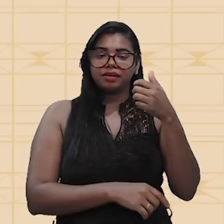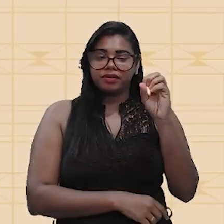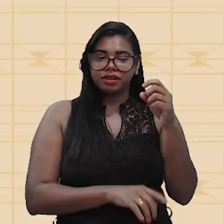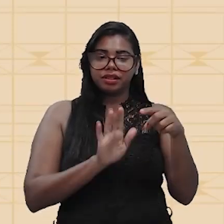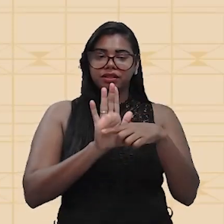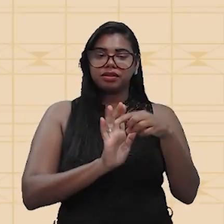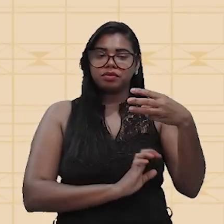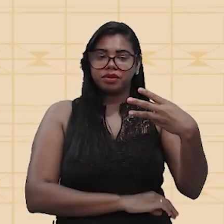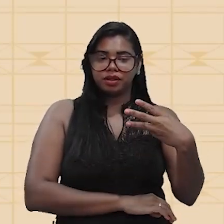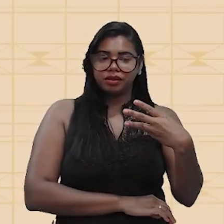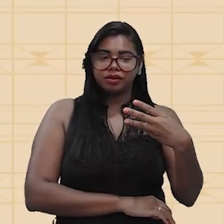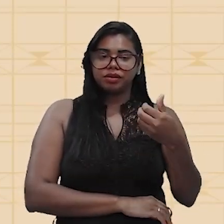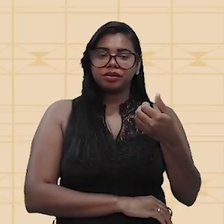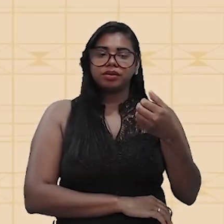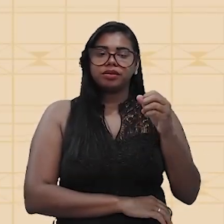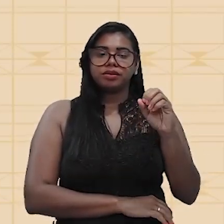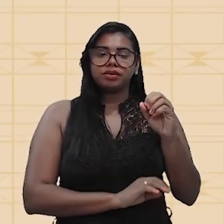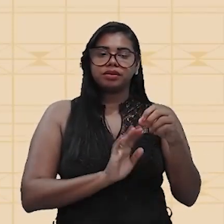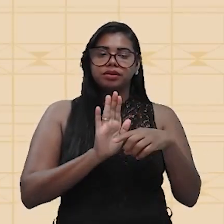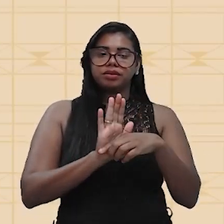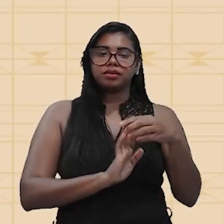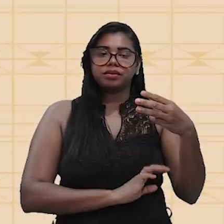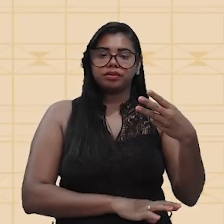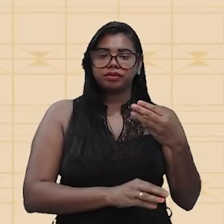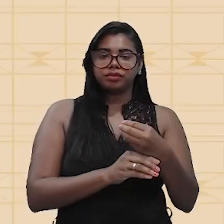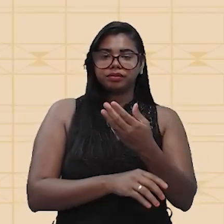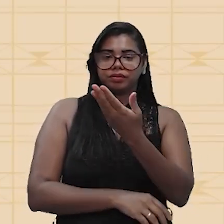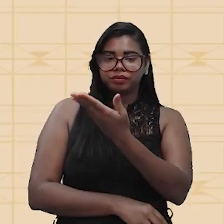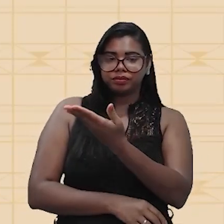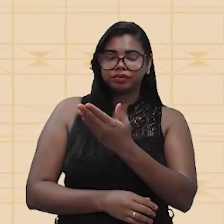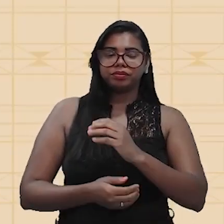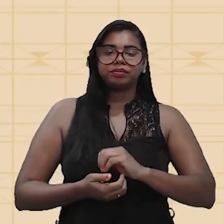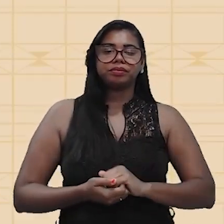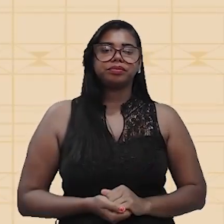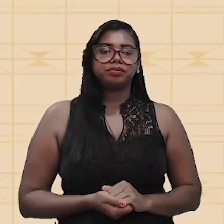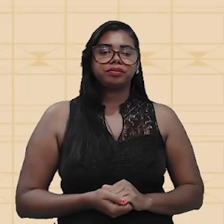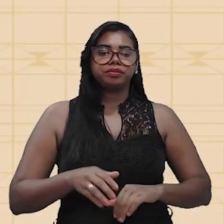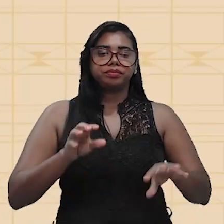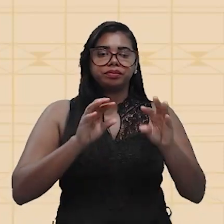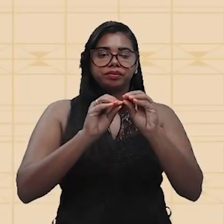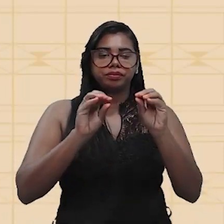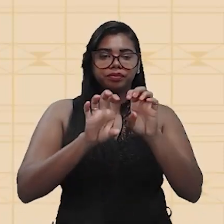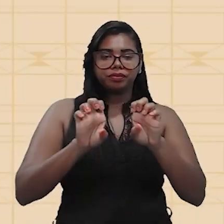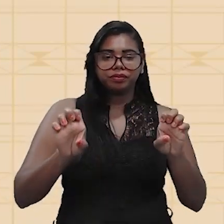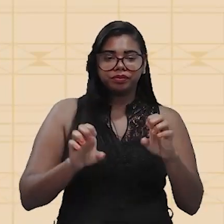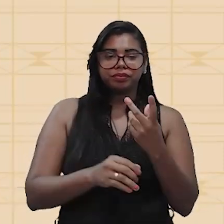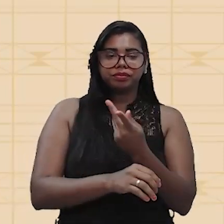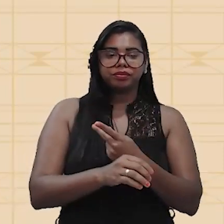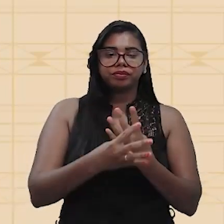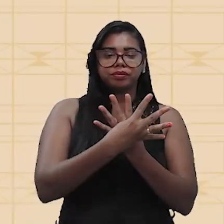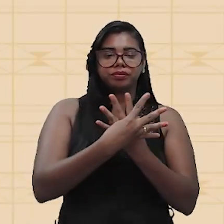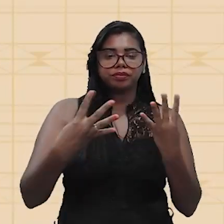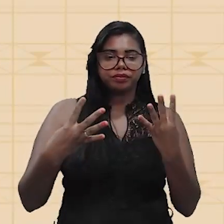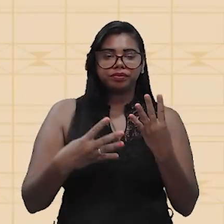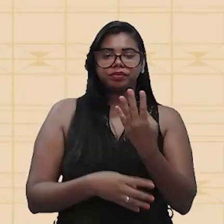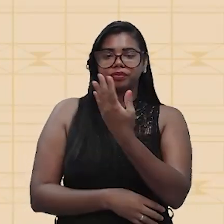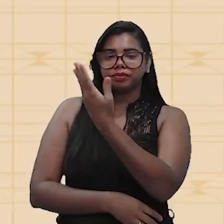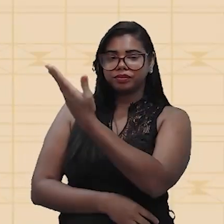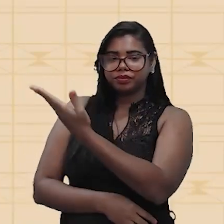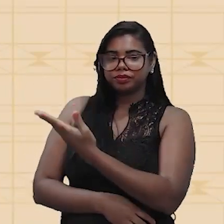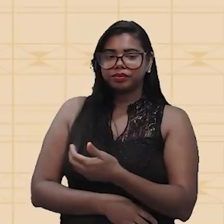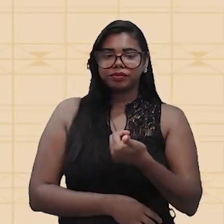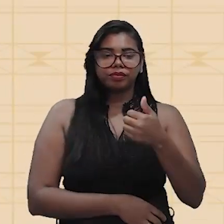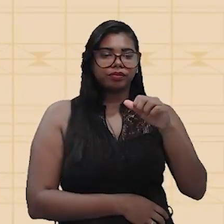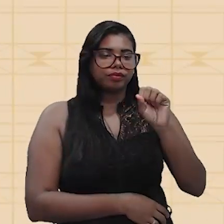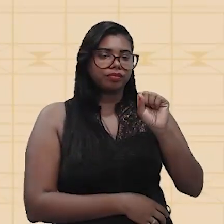10 a menos 3 é o miliamperes. O que é que vamos fazer? Vamos procurar na tabela essa indicação de 187